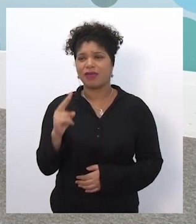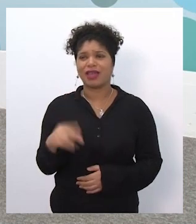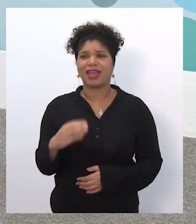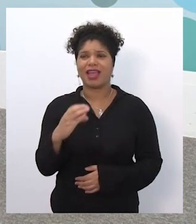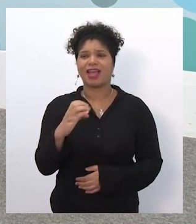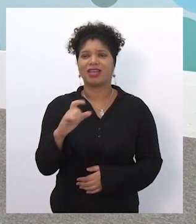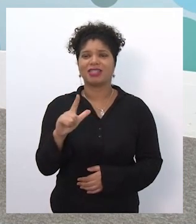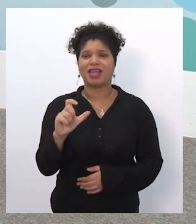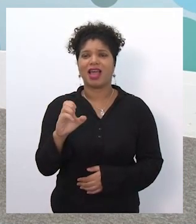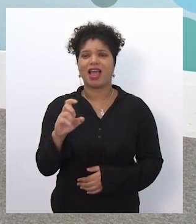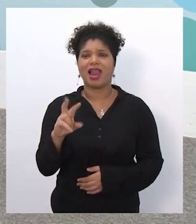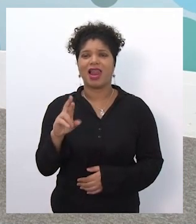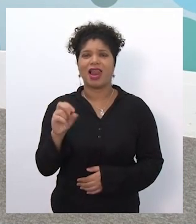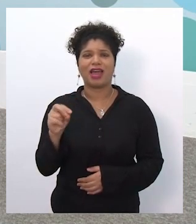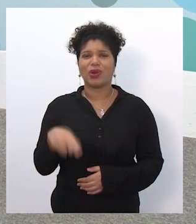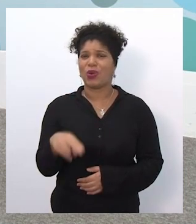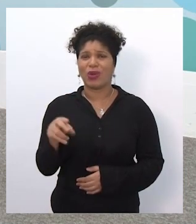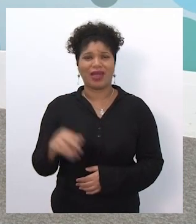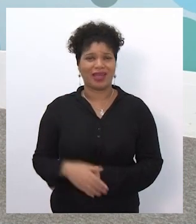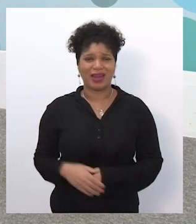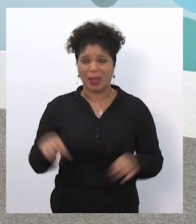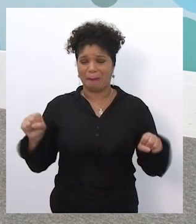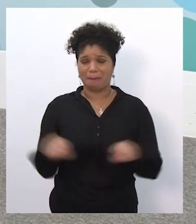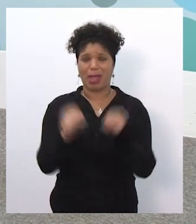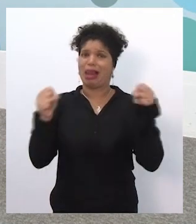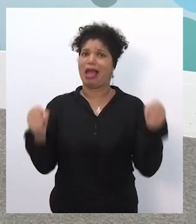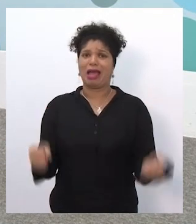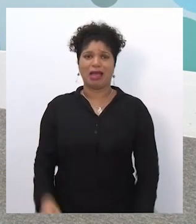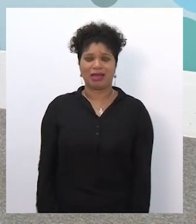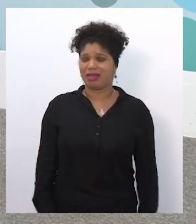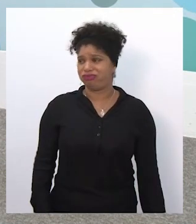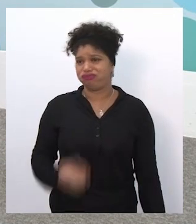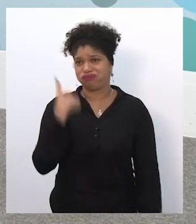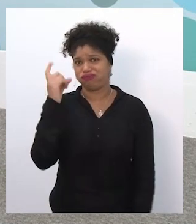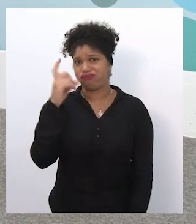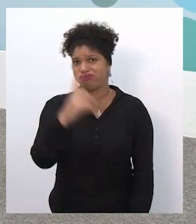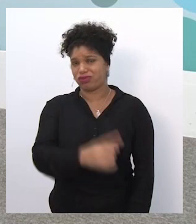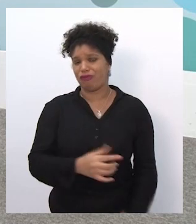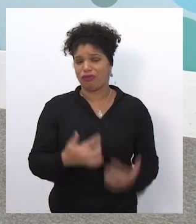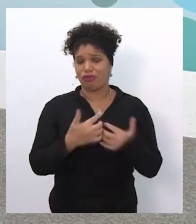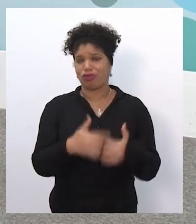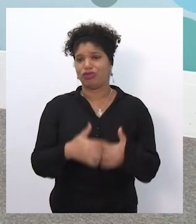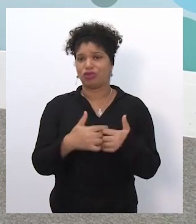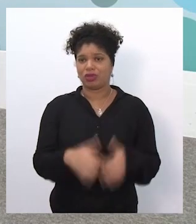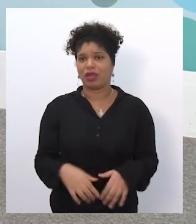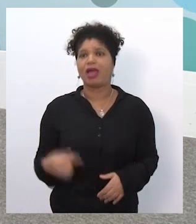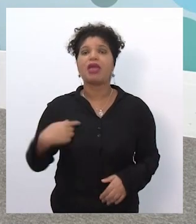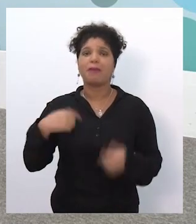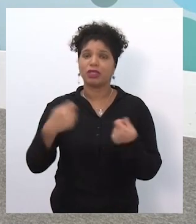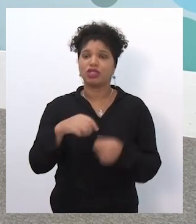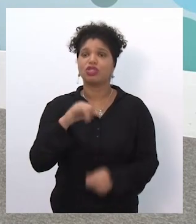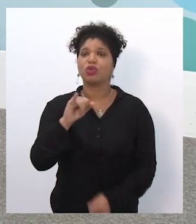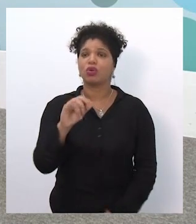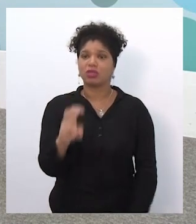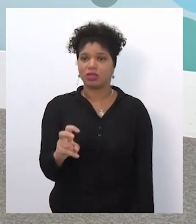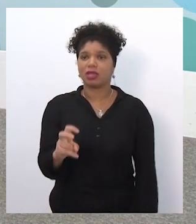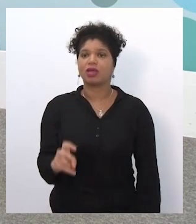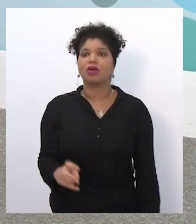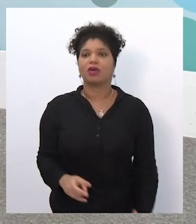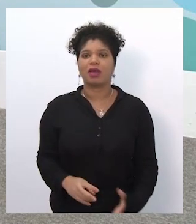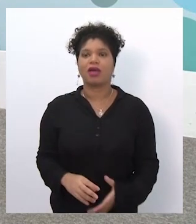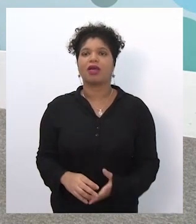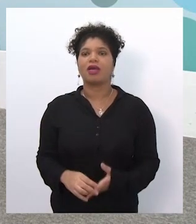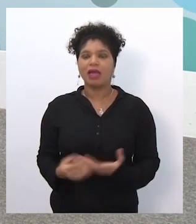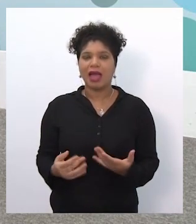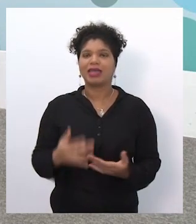que funciona na base do milagre. Meta de vida é um i5, mesmo não precisando. E tem várias pessoas aqui falando do